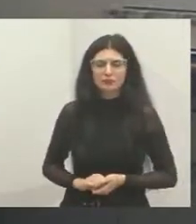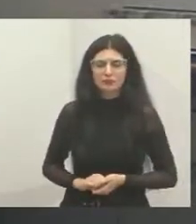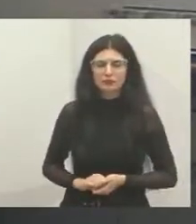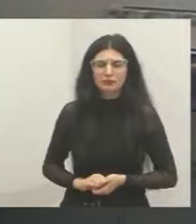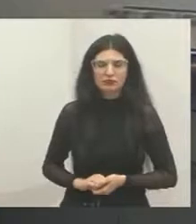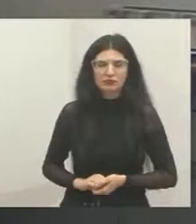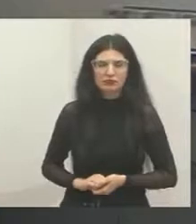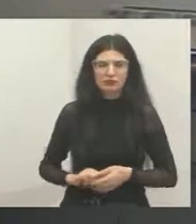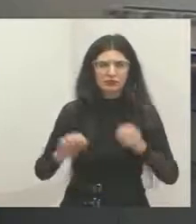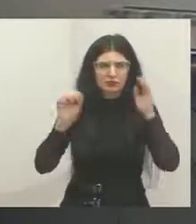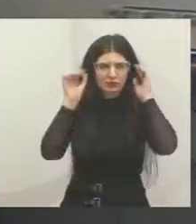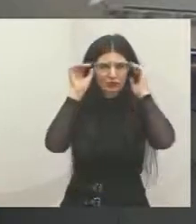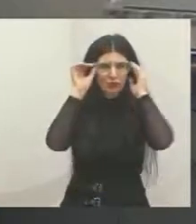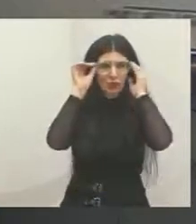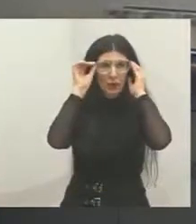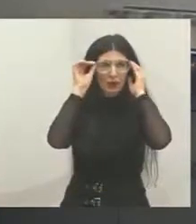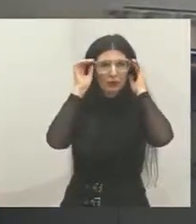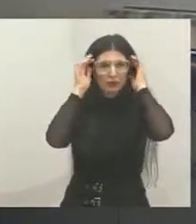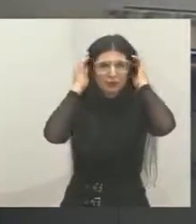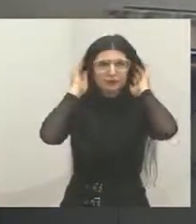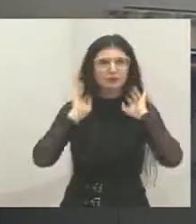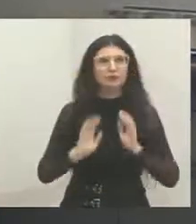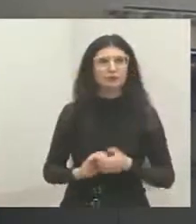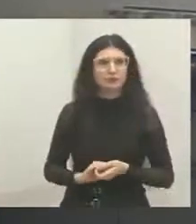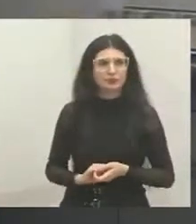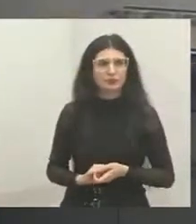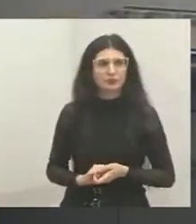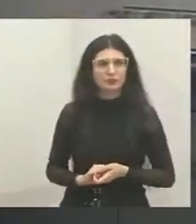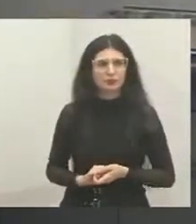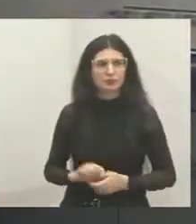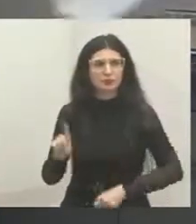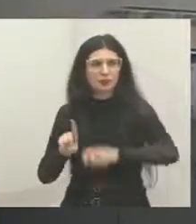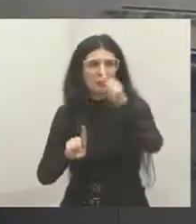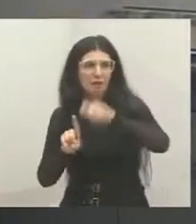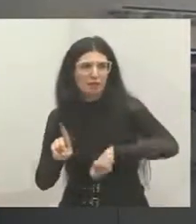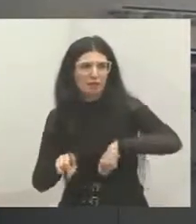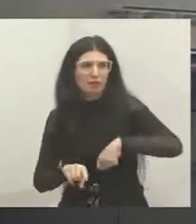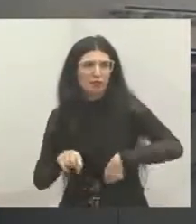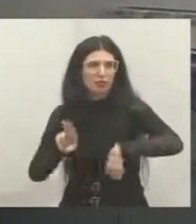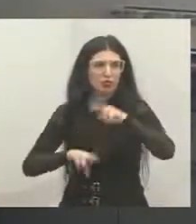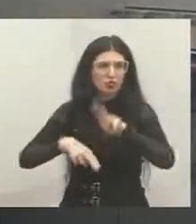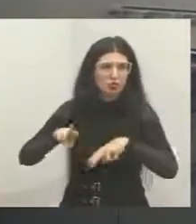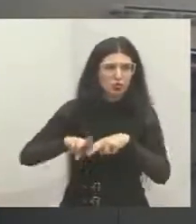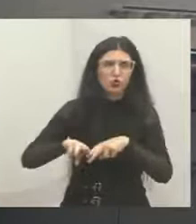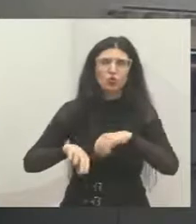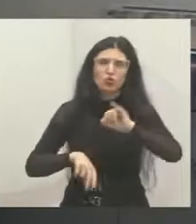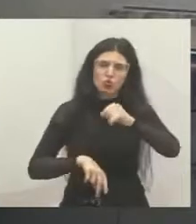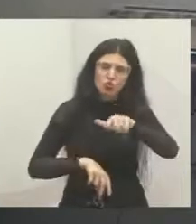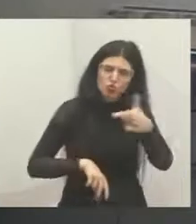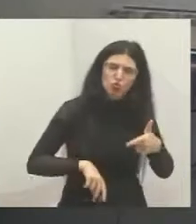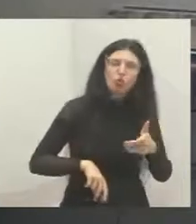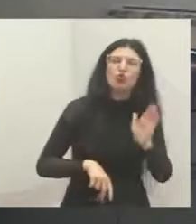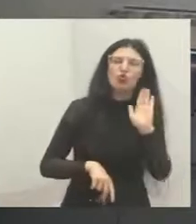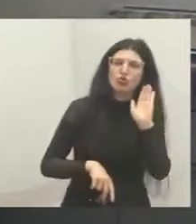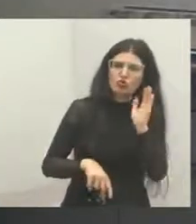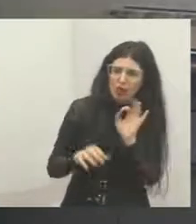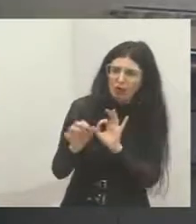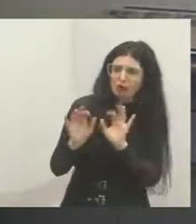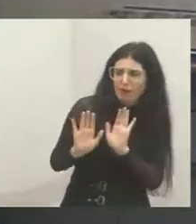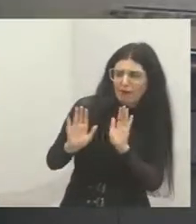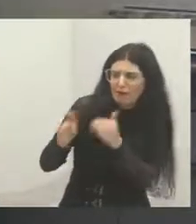a gente só foi trabalhar isso lá para o mês de junho, julho, mas nós estamos trabalhando. Então, com